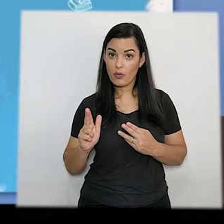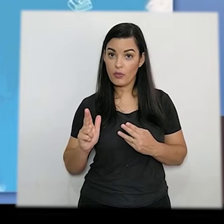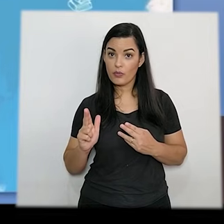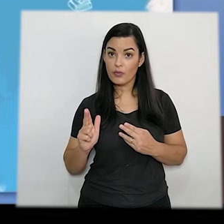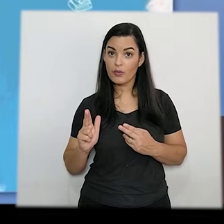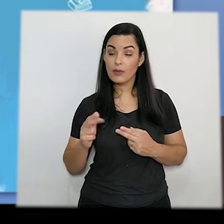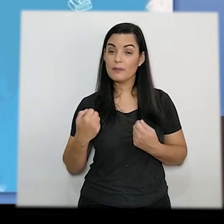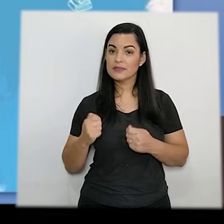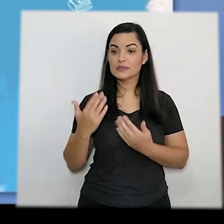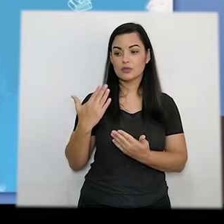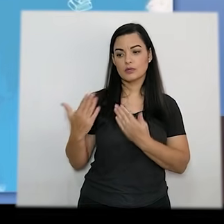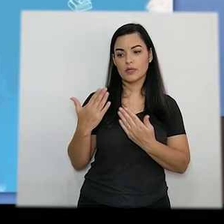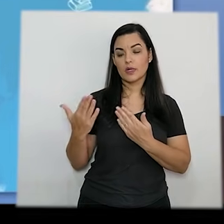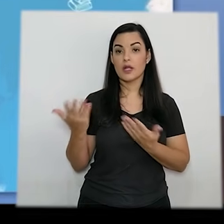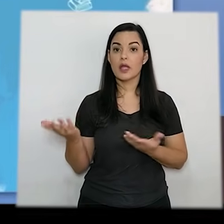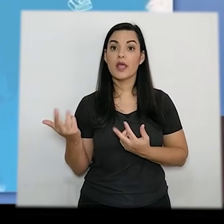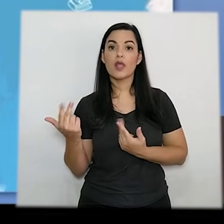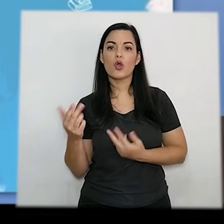gato,